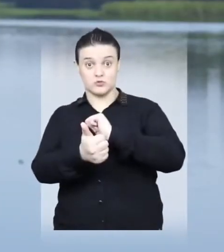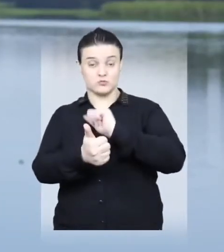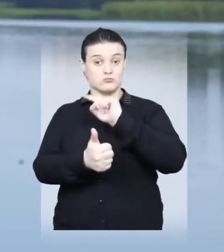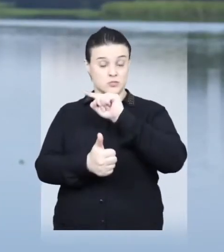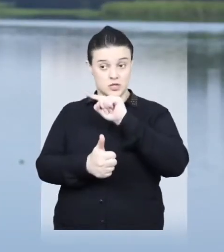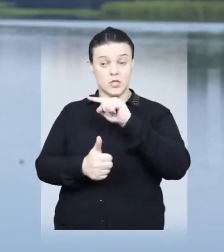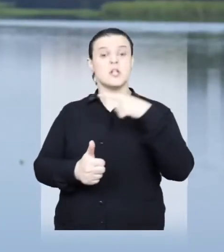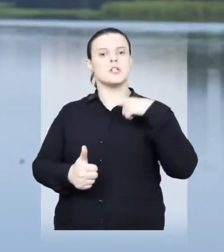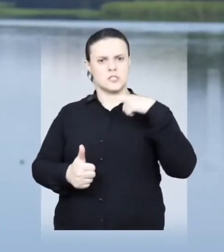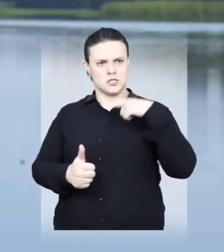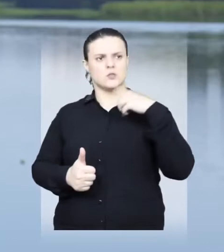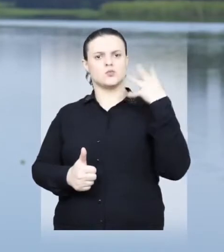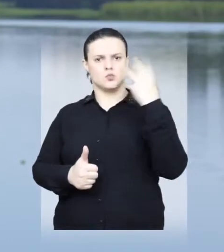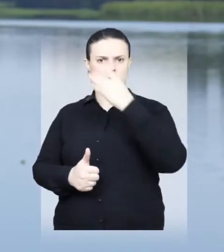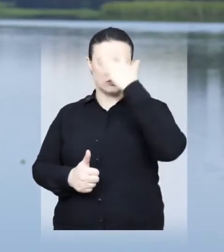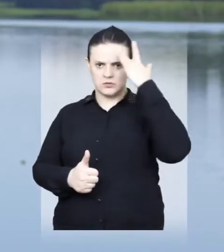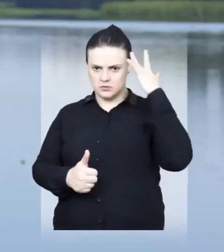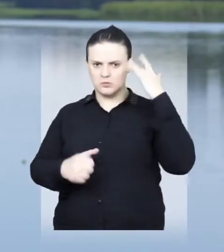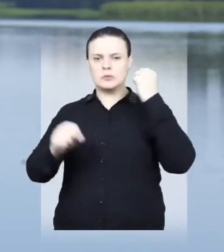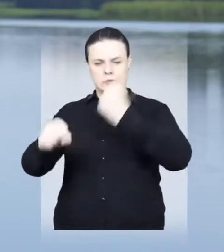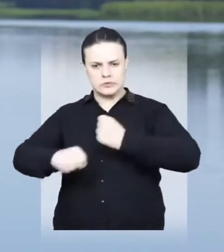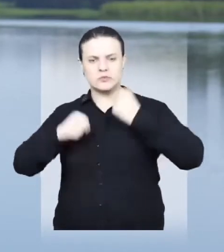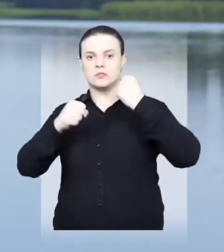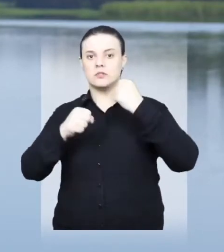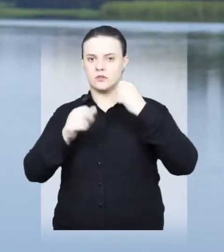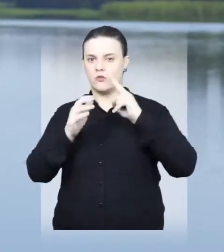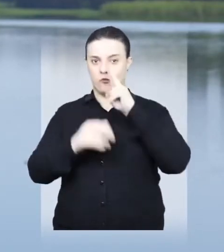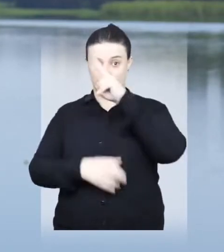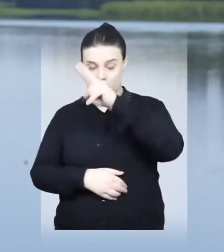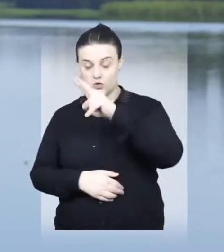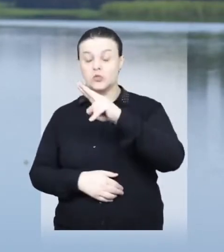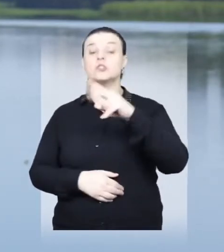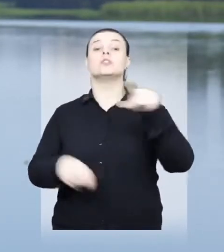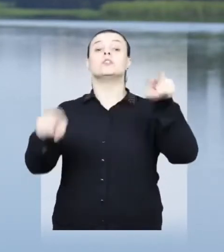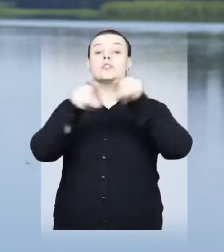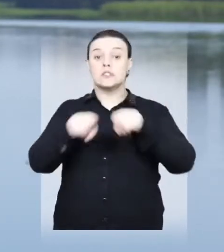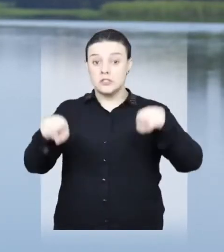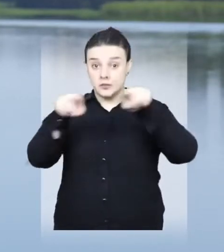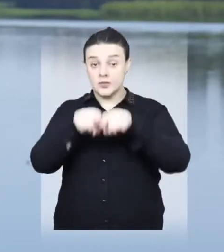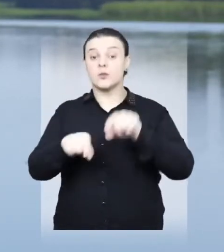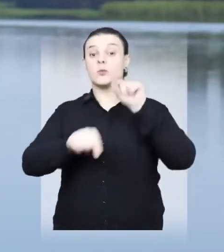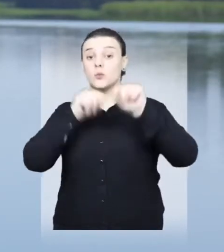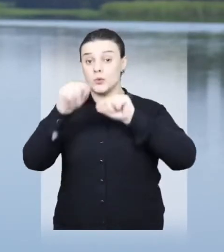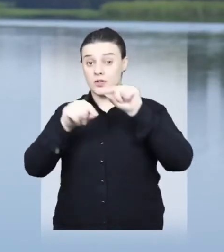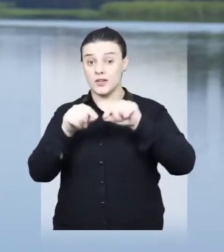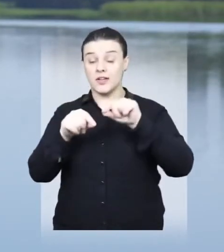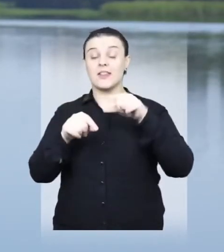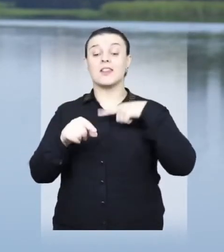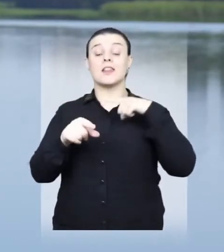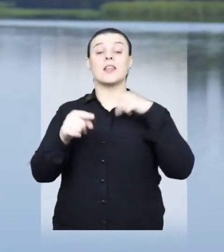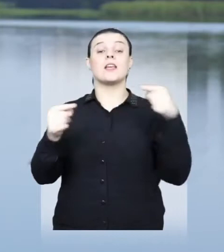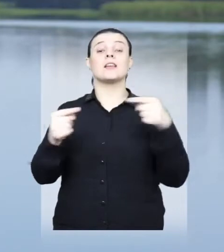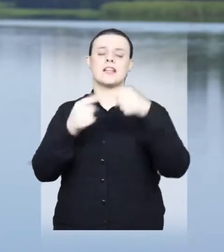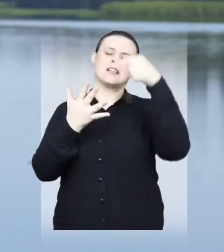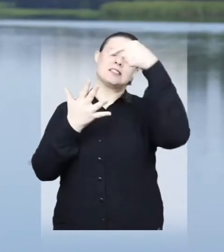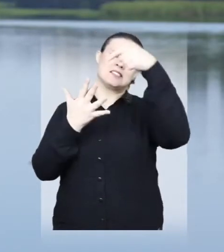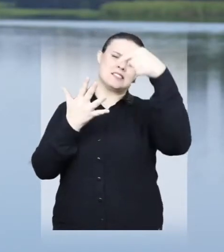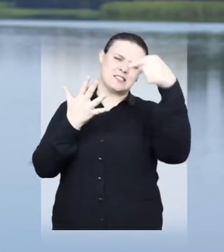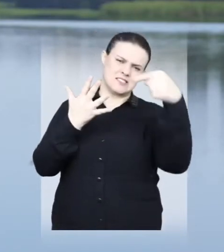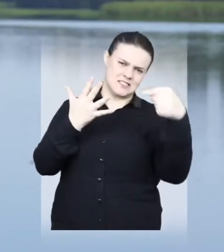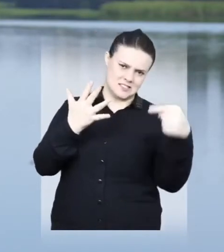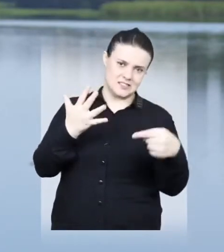Nayara. Reconhecido também de alto rendimento, né? É um esporte que você lida com uma